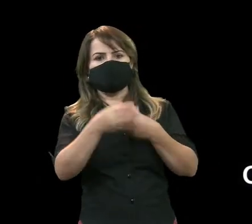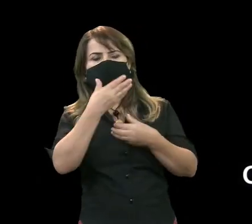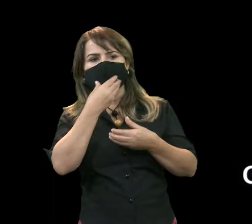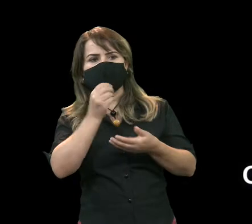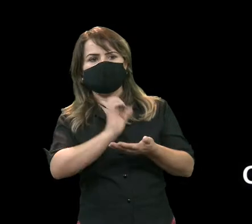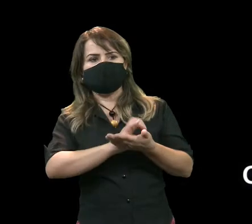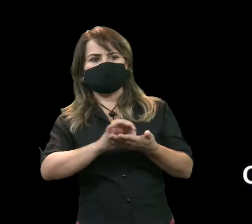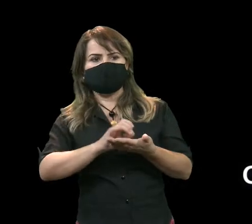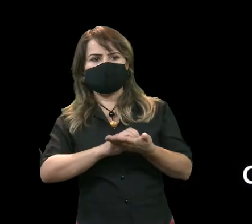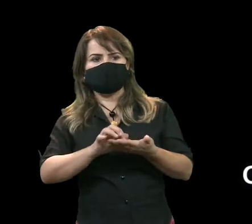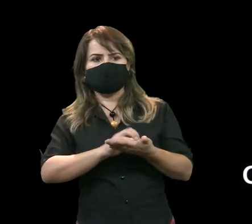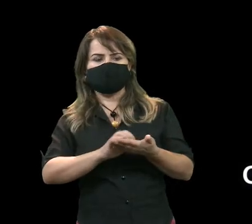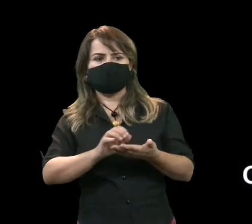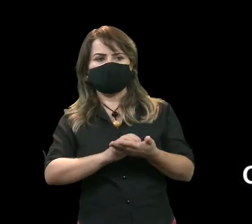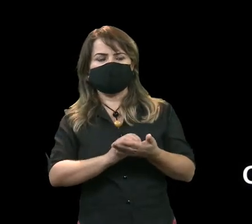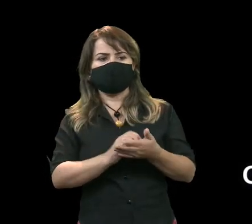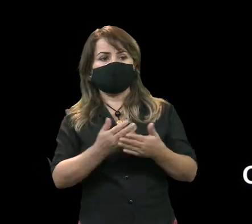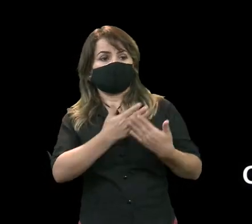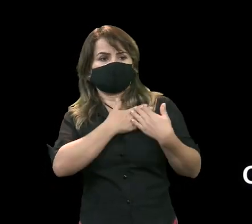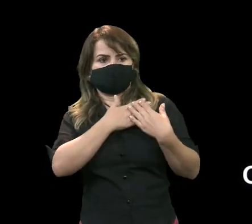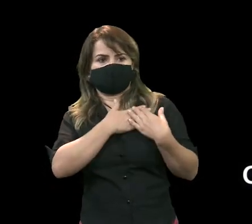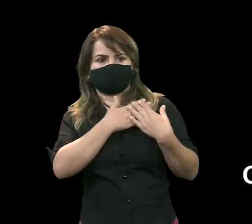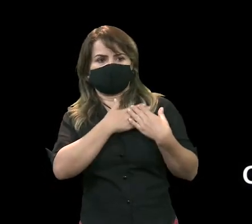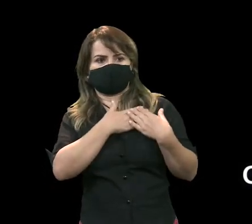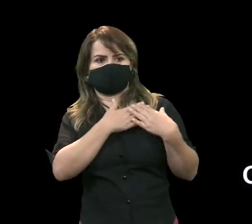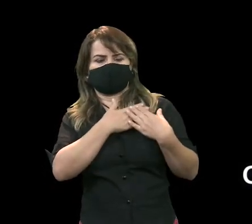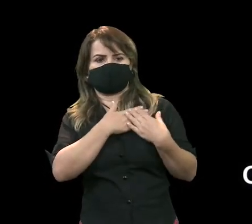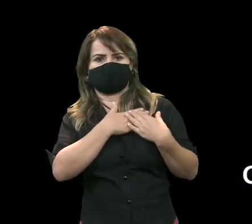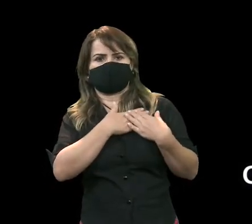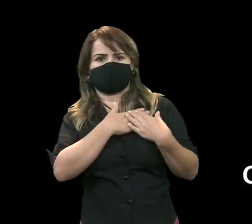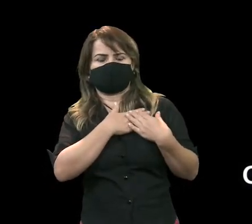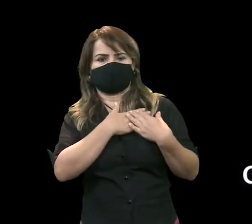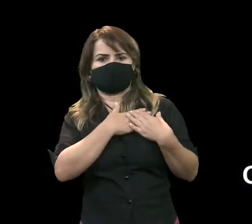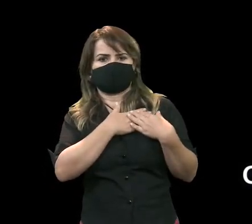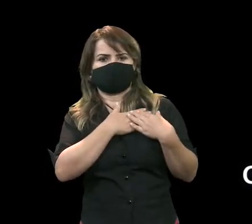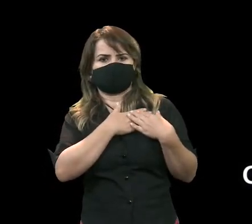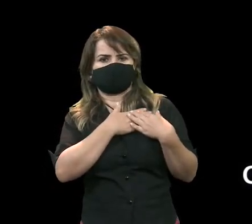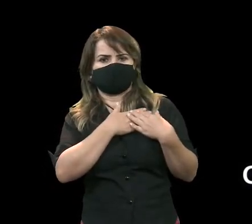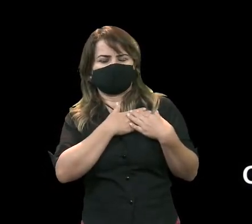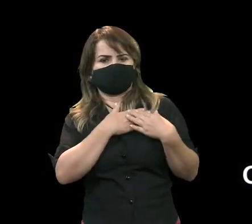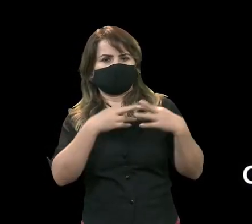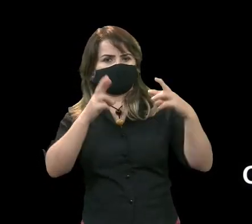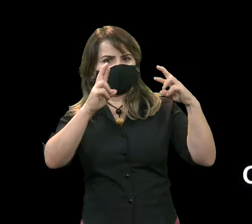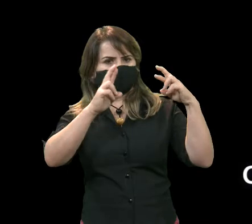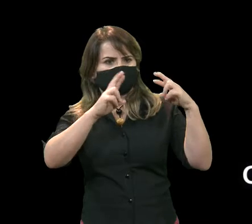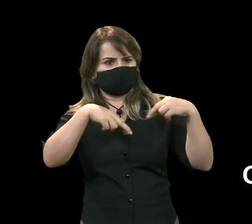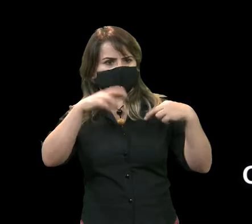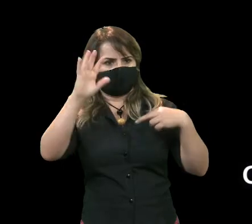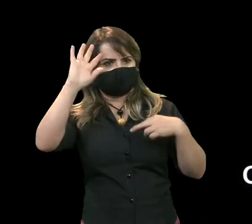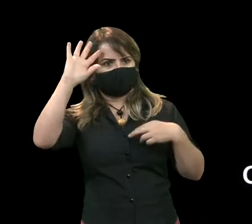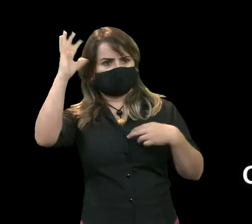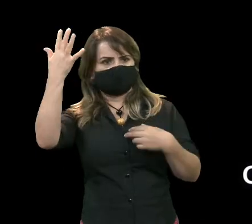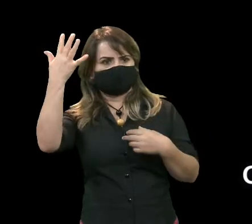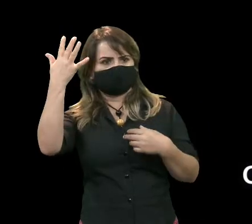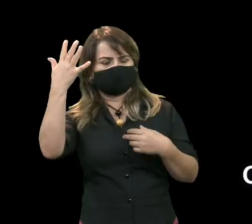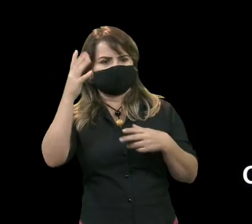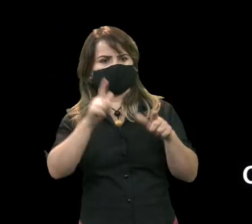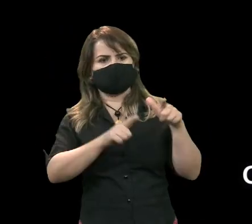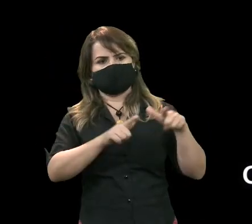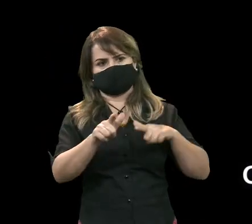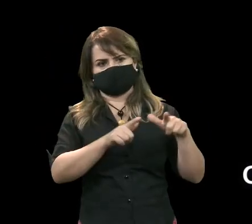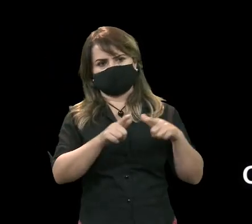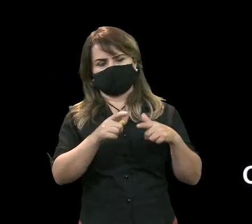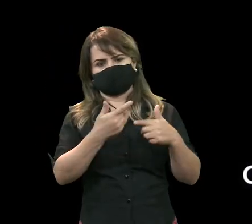que reportam e tende a achar a melhor solução de padronização. Eu